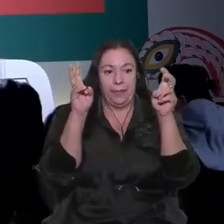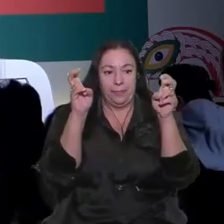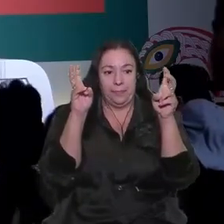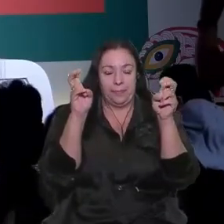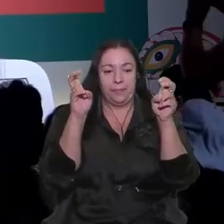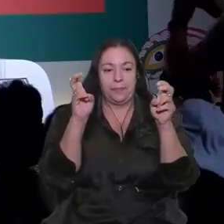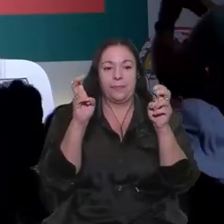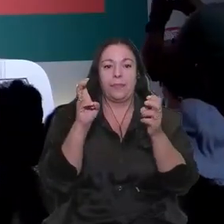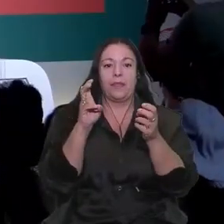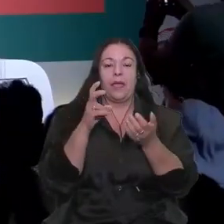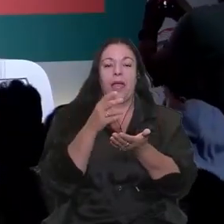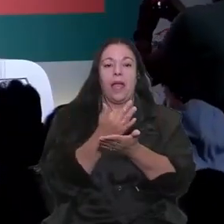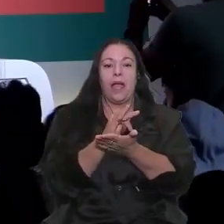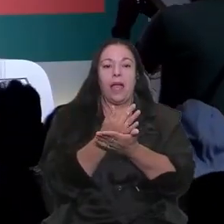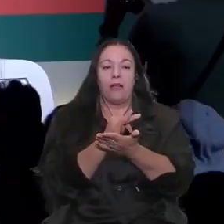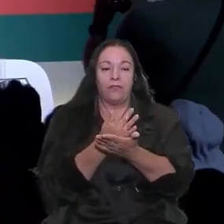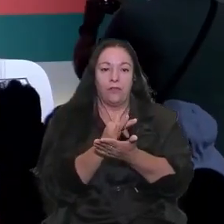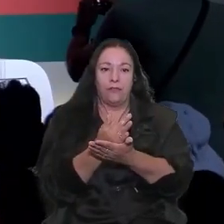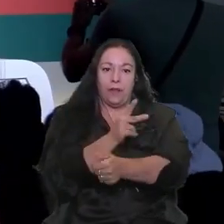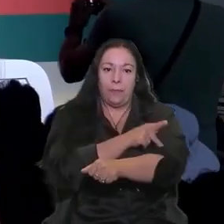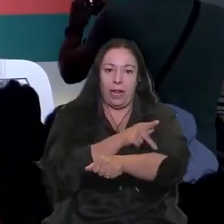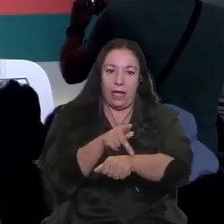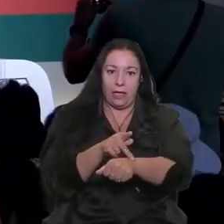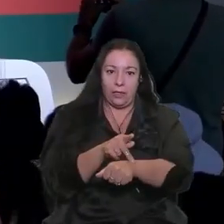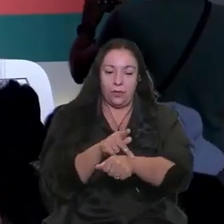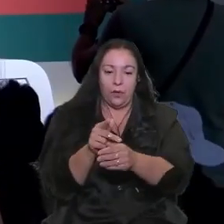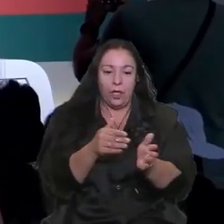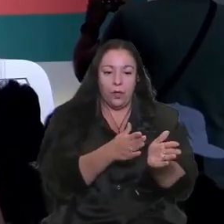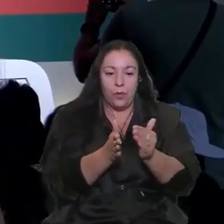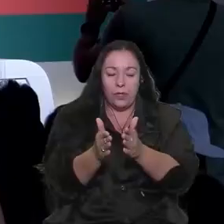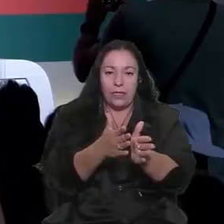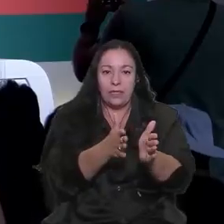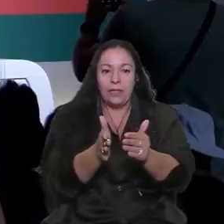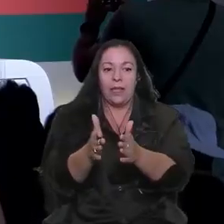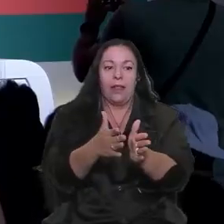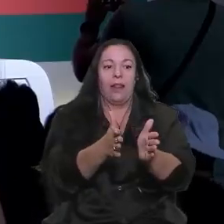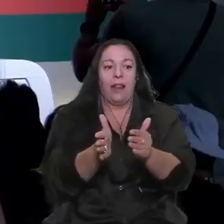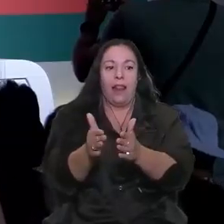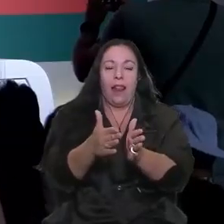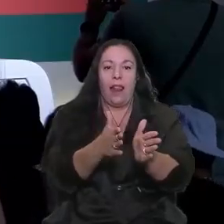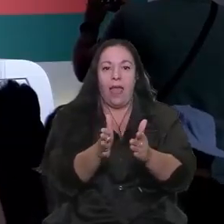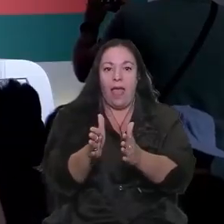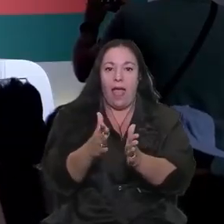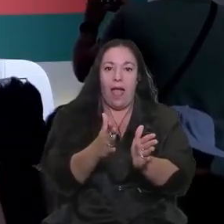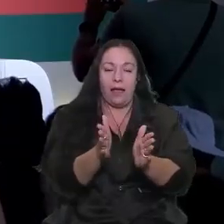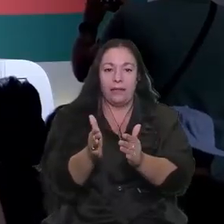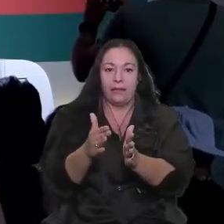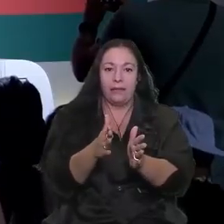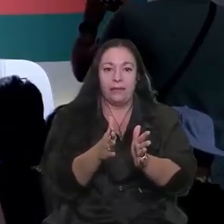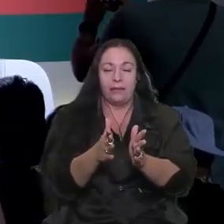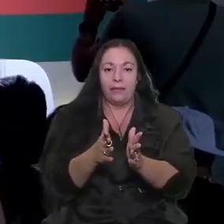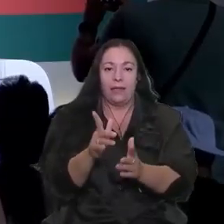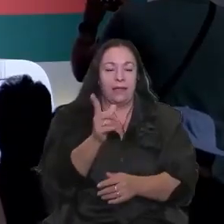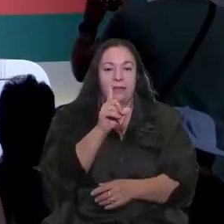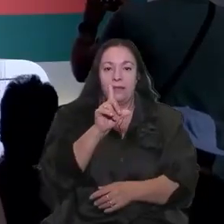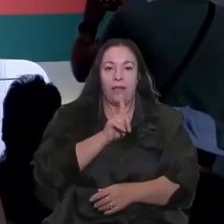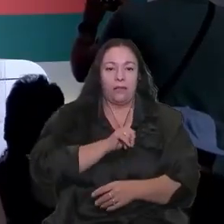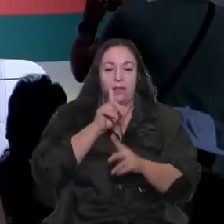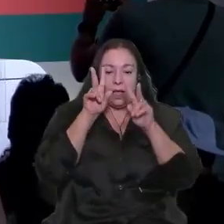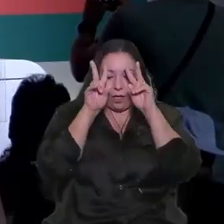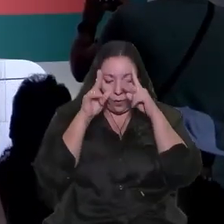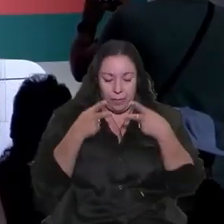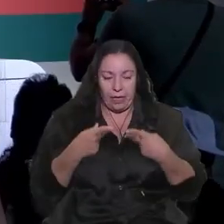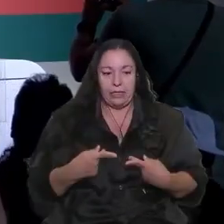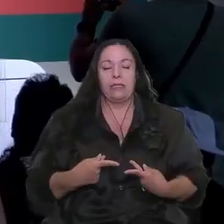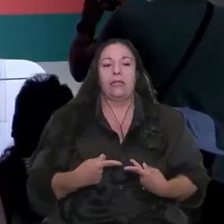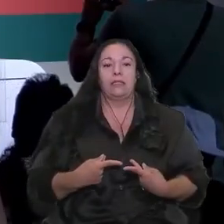para a direita, literatura encruzilhada e a primeira pessoa desumanização, sentada é tem a Sérgio ver Abrantes, exatamente com a um obra homem desse- branco de com cabelos essas duas cacheados grandes obras curtos que de a tom gente grisalho. colocou na mesa, Ele traja